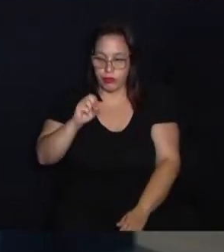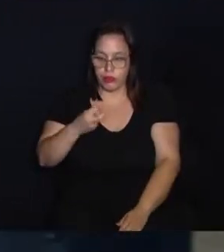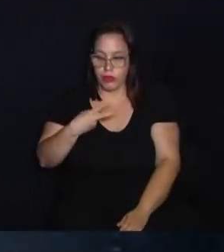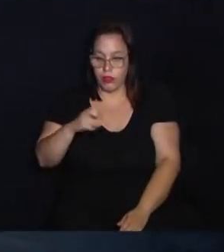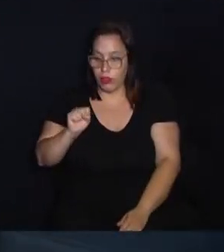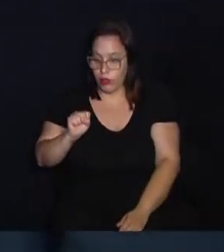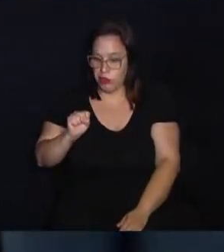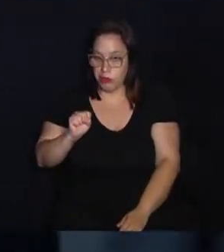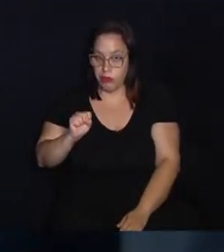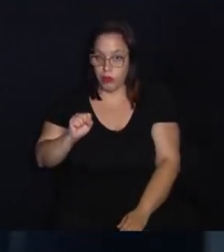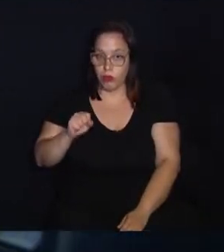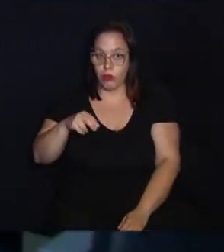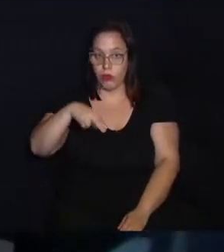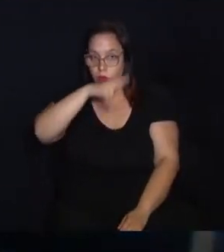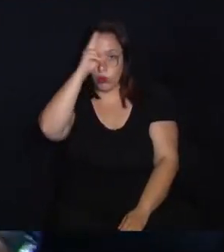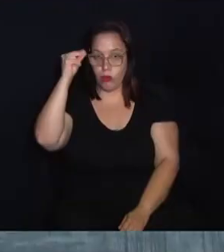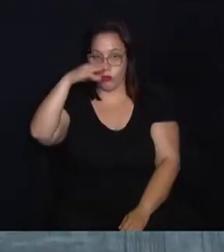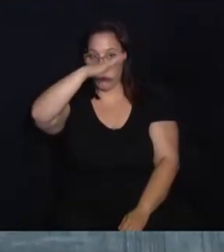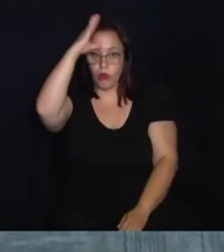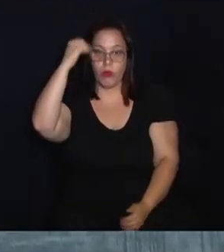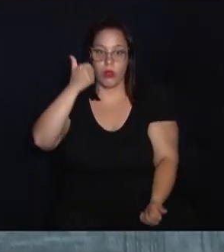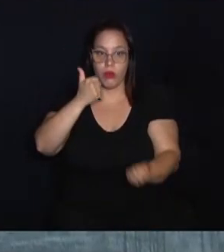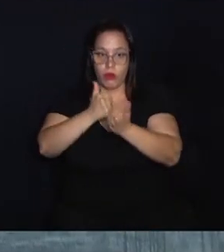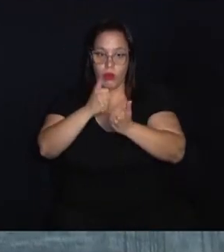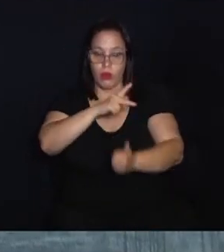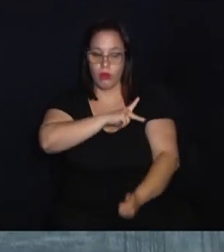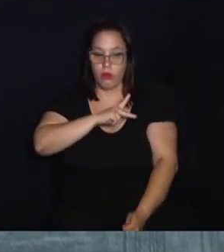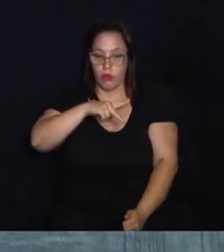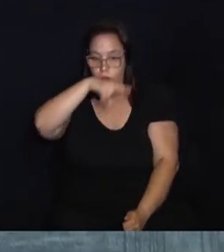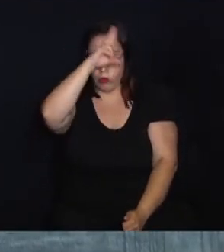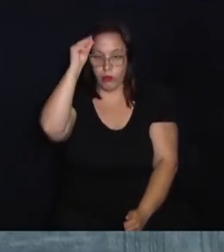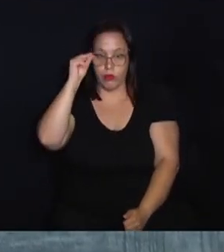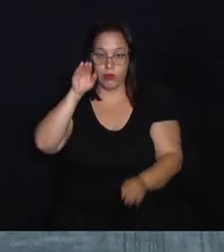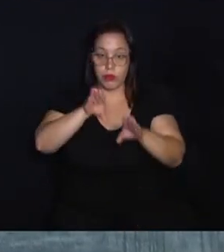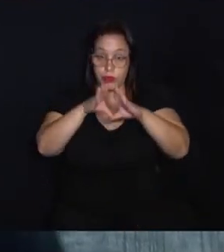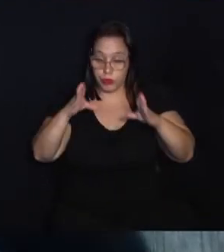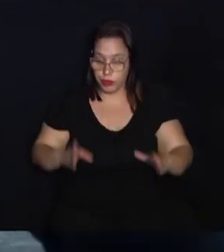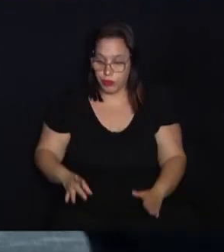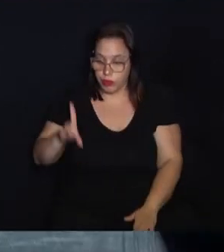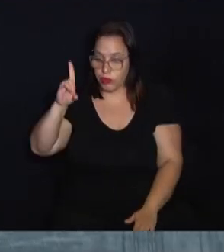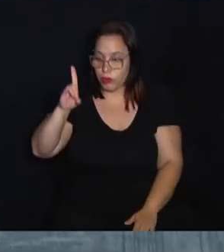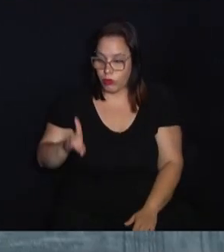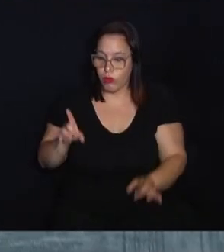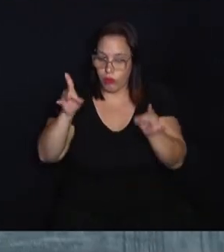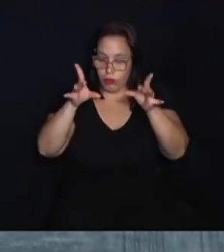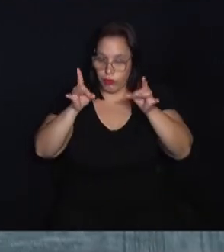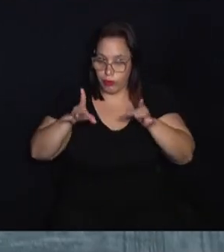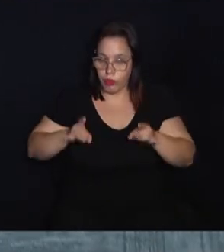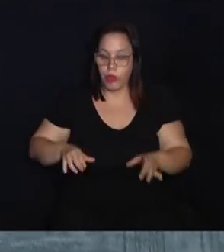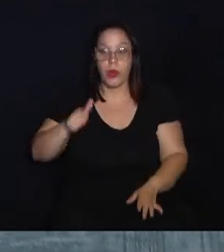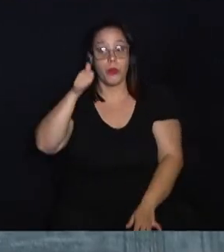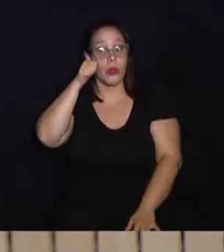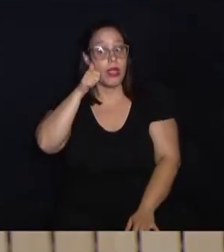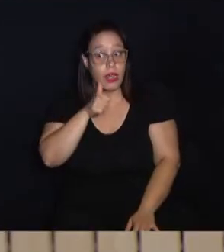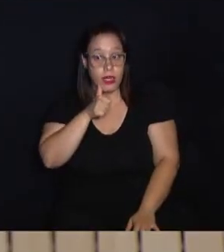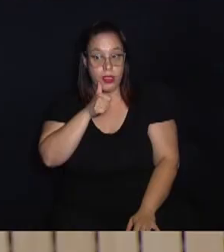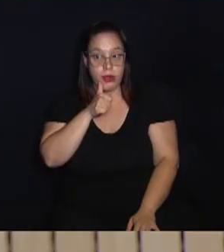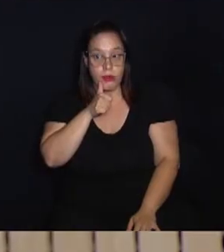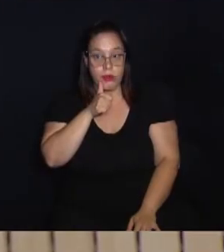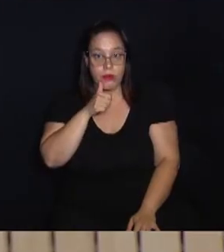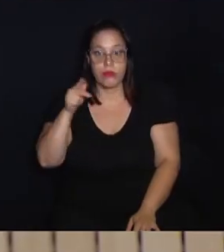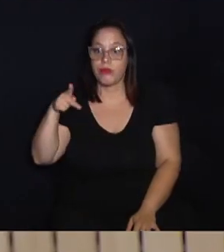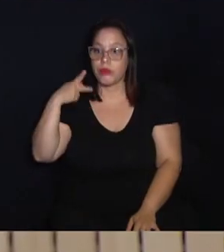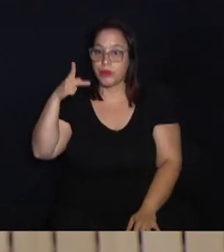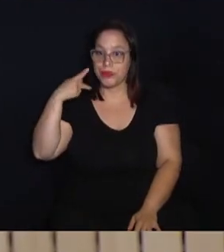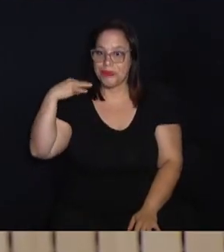2025-2028 do prefeito e vice-prefeito teve a mesa composta exclusivamente por mulheres. A